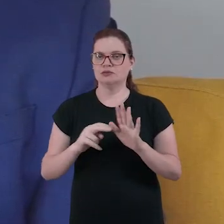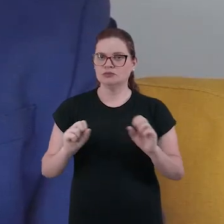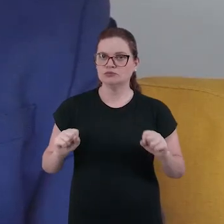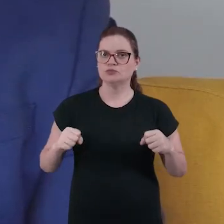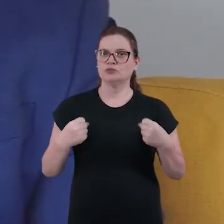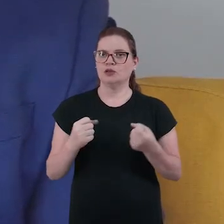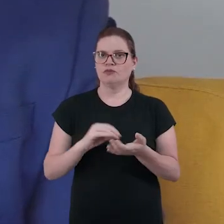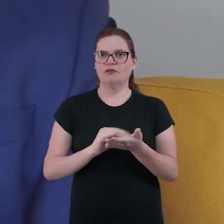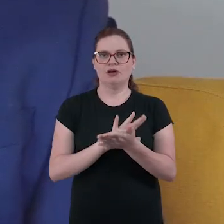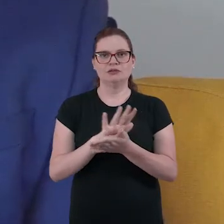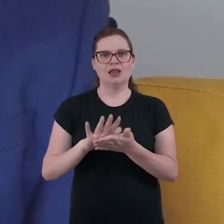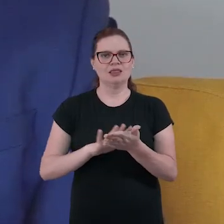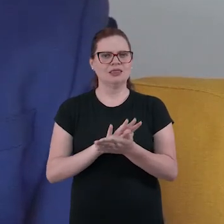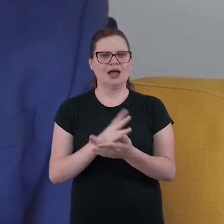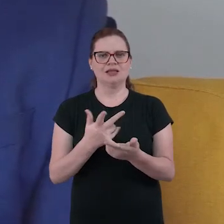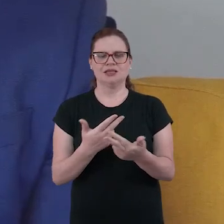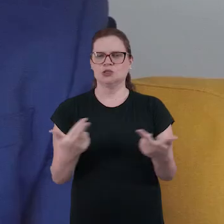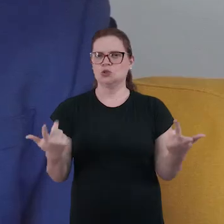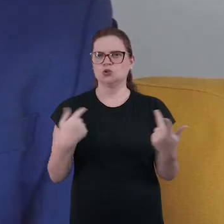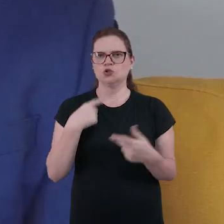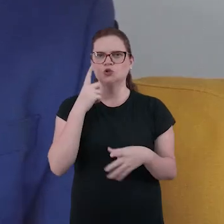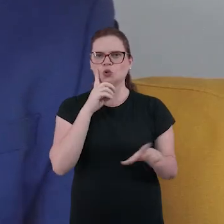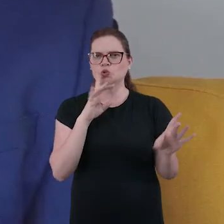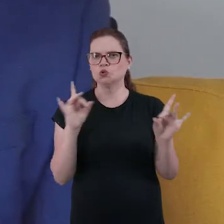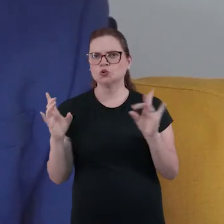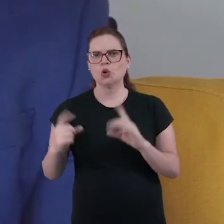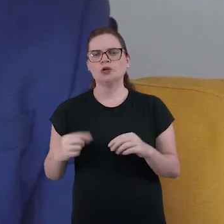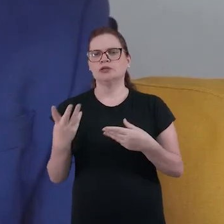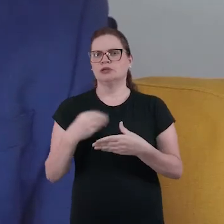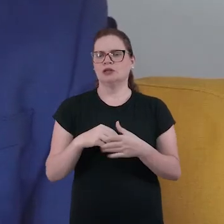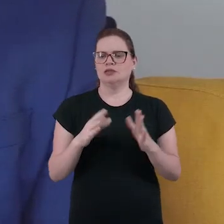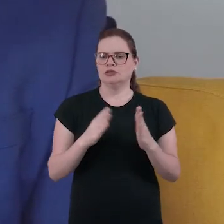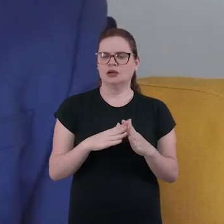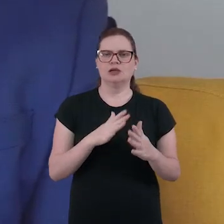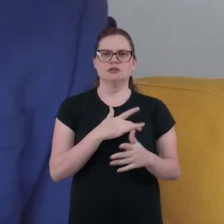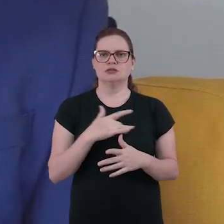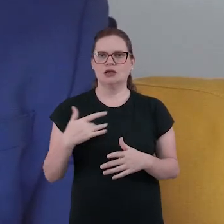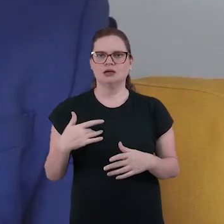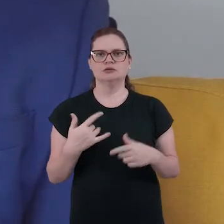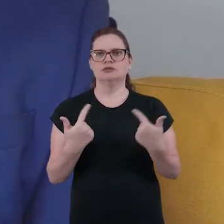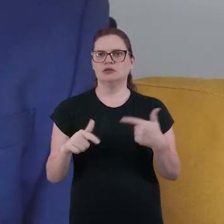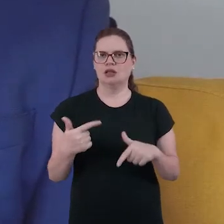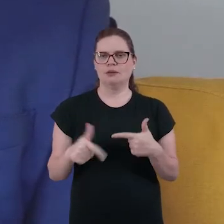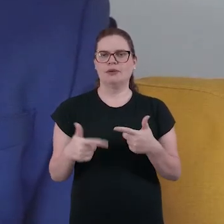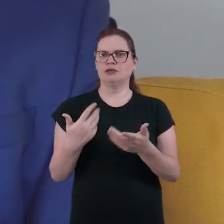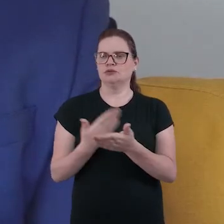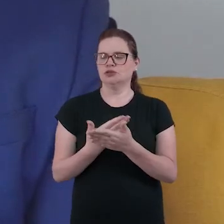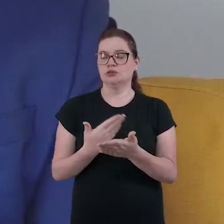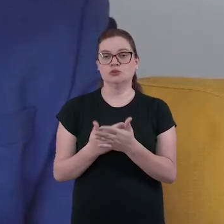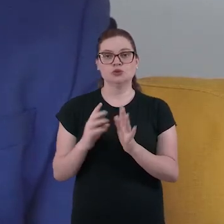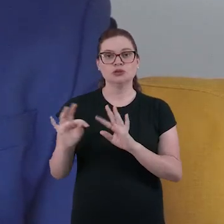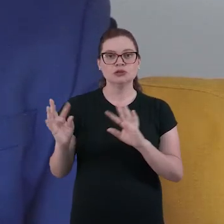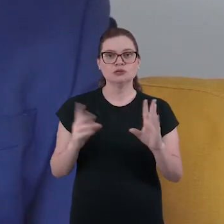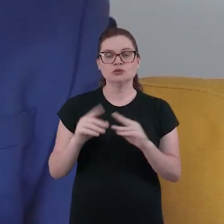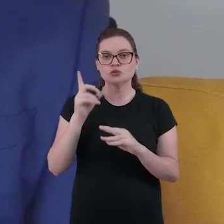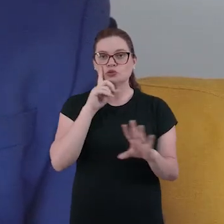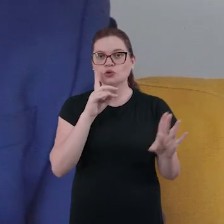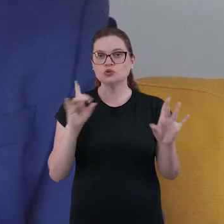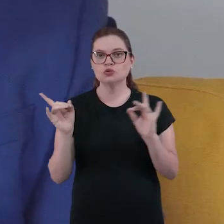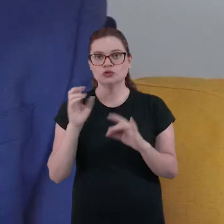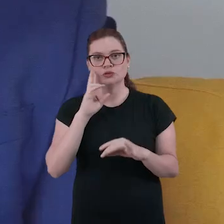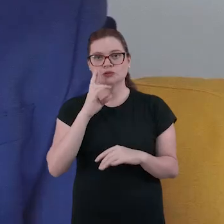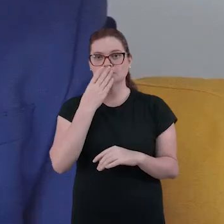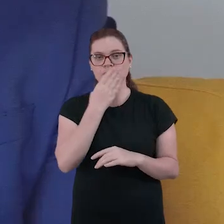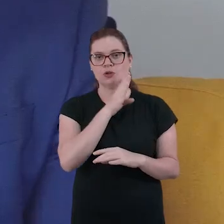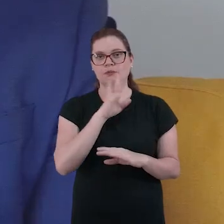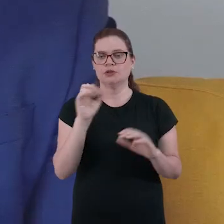deixar faltar em todos os sentidos, na vida secular, no lar, na saúde, no trabalho, estudos, no sustento do dia a dia.